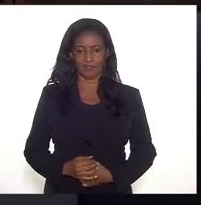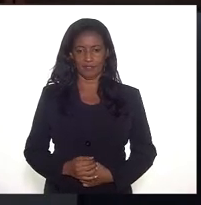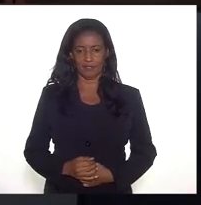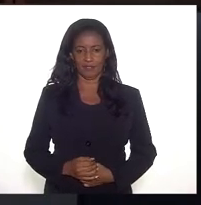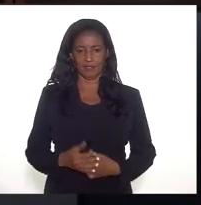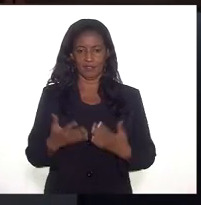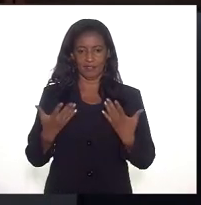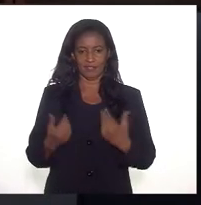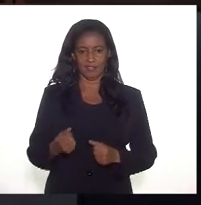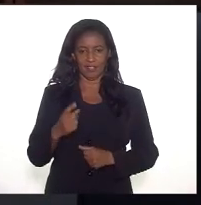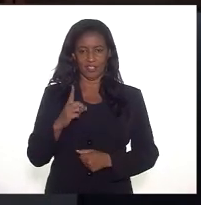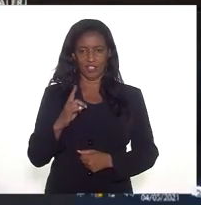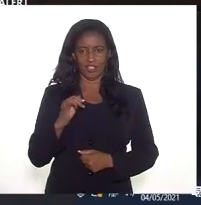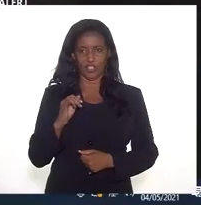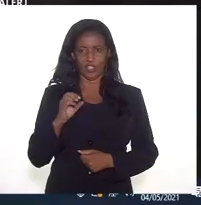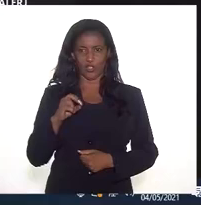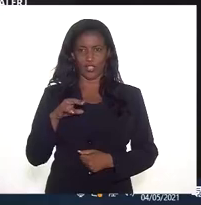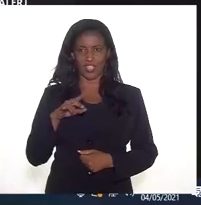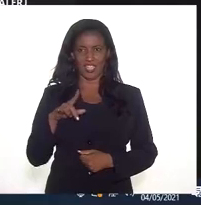Vamos, Dionísio.